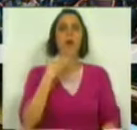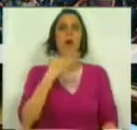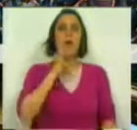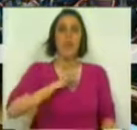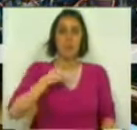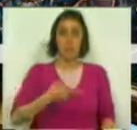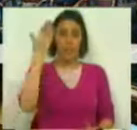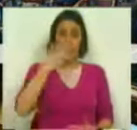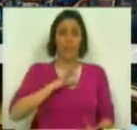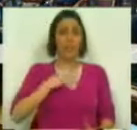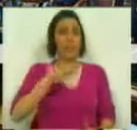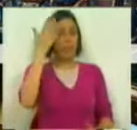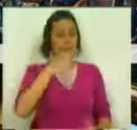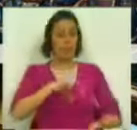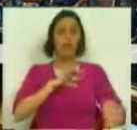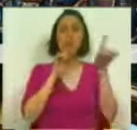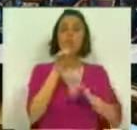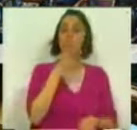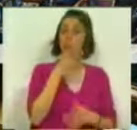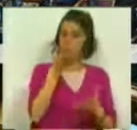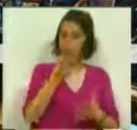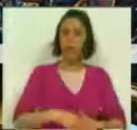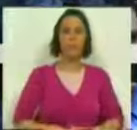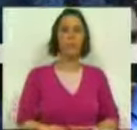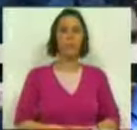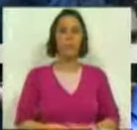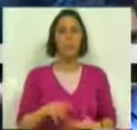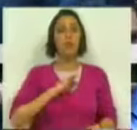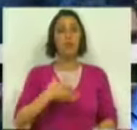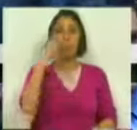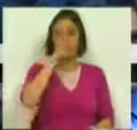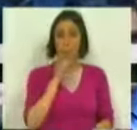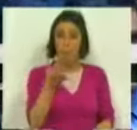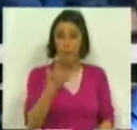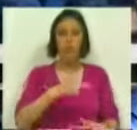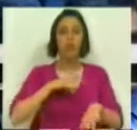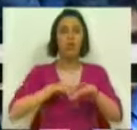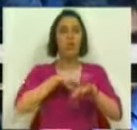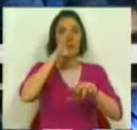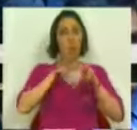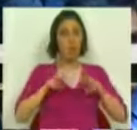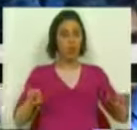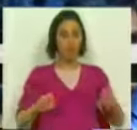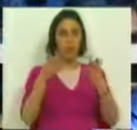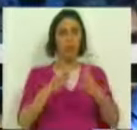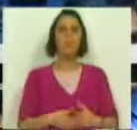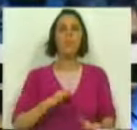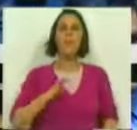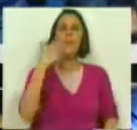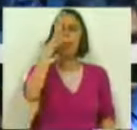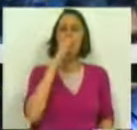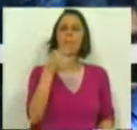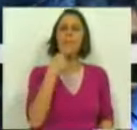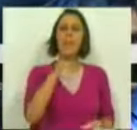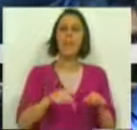Obrigado, Sra. Presidente, senhoras e senhores deputados, Sr. Primeiro-Ministro, senhores membros do Governo. O Sr.